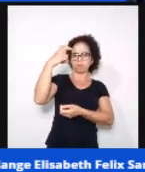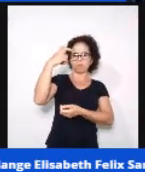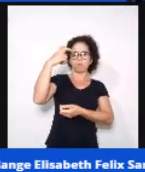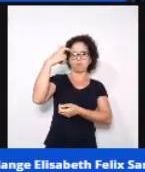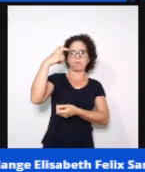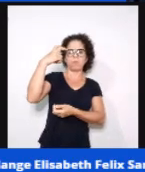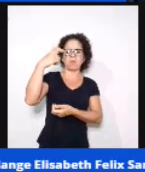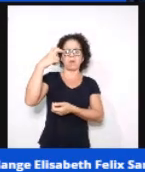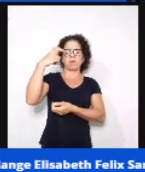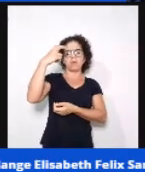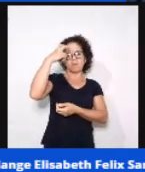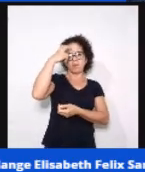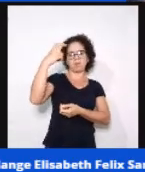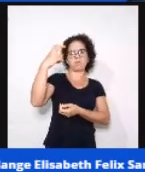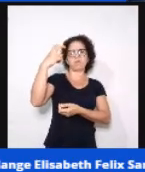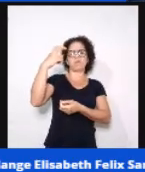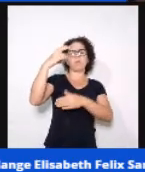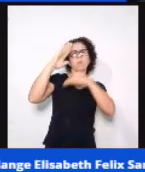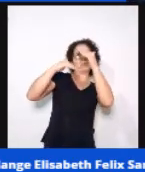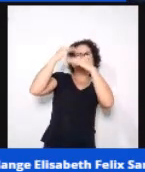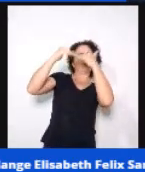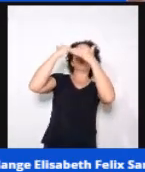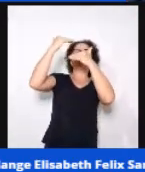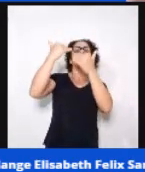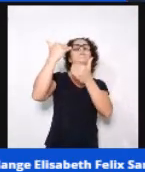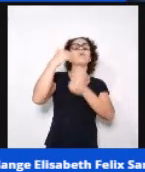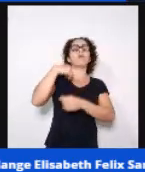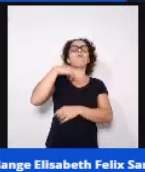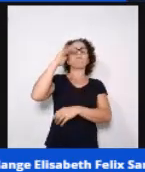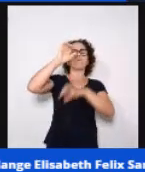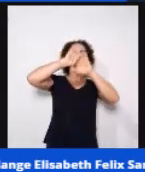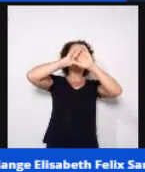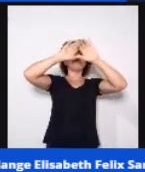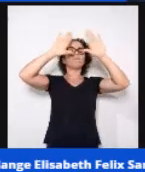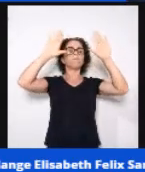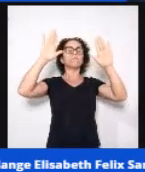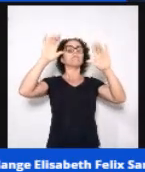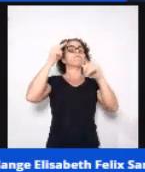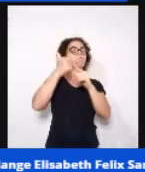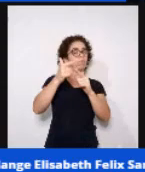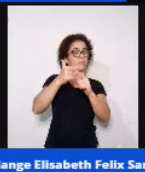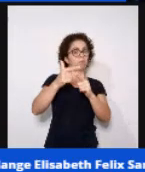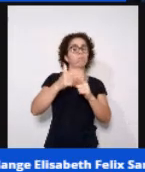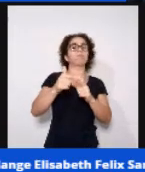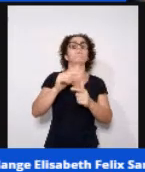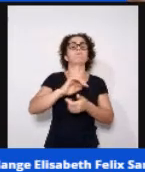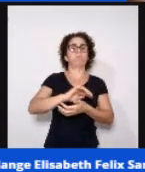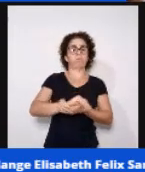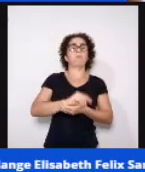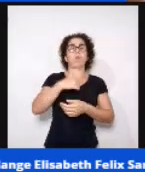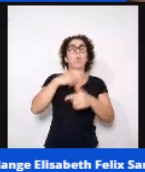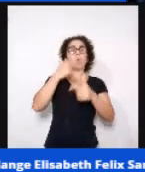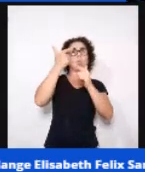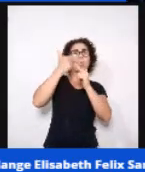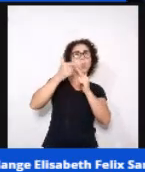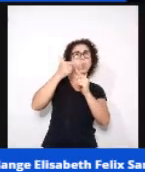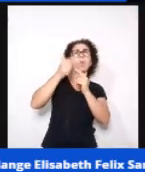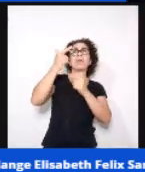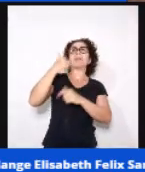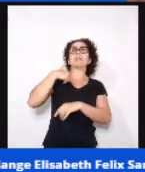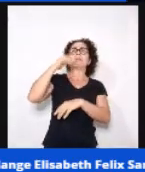de inteligência bem desenvolvido, eu vou entender um problema. Eu entendo o que está acontecendo,